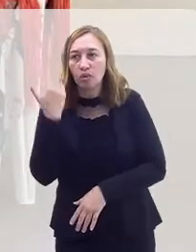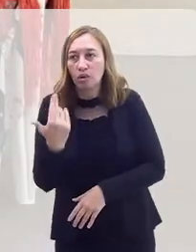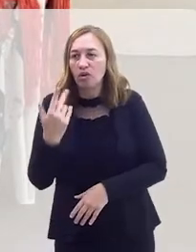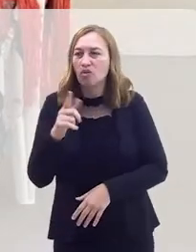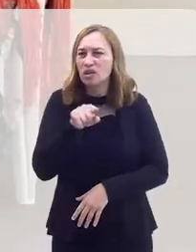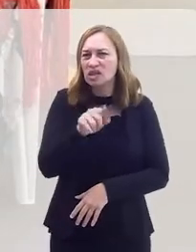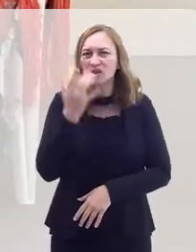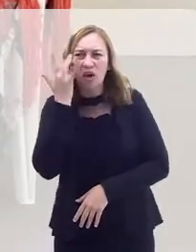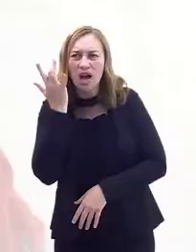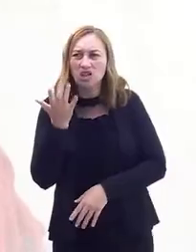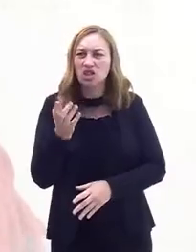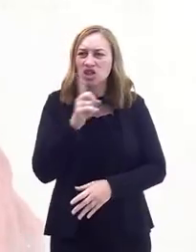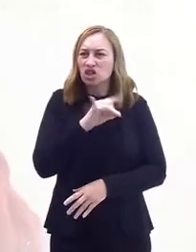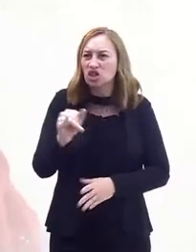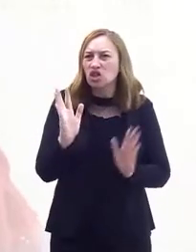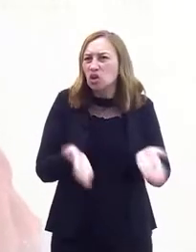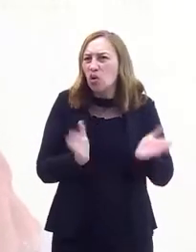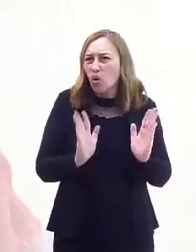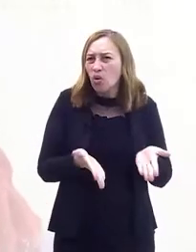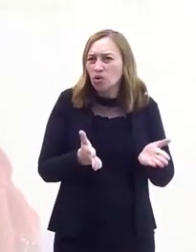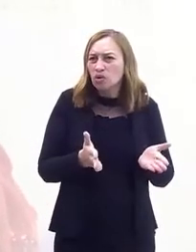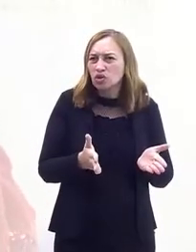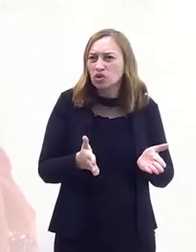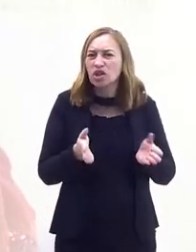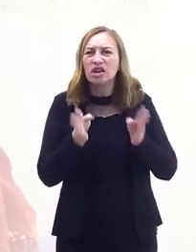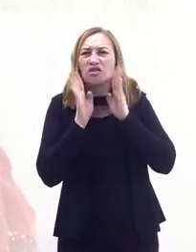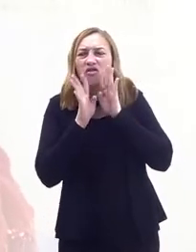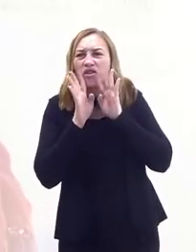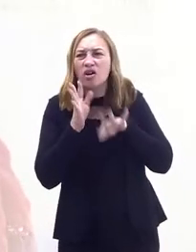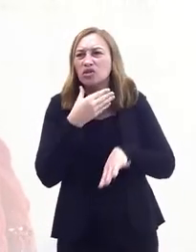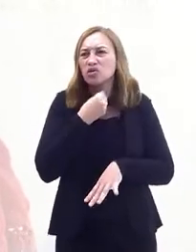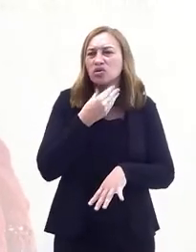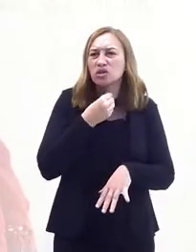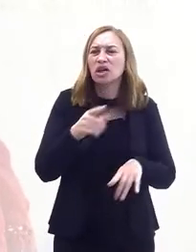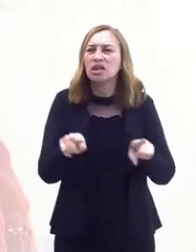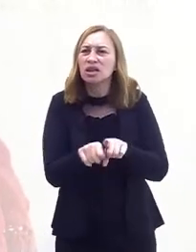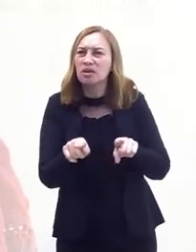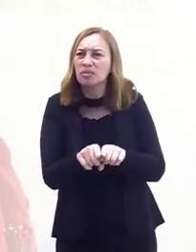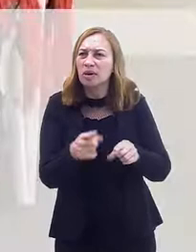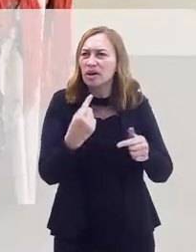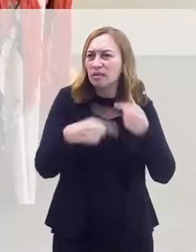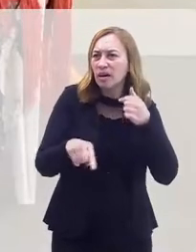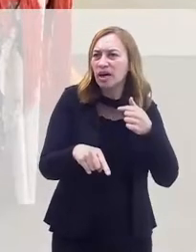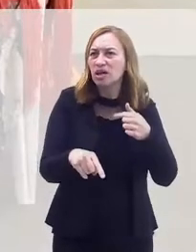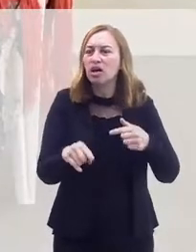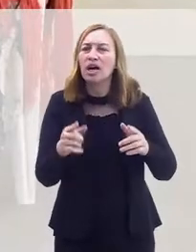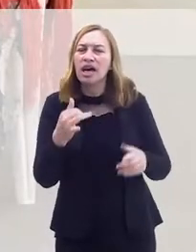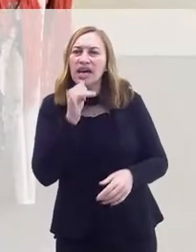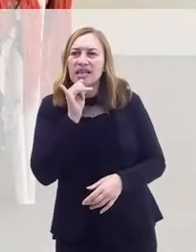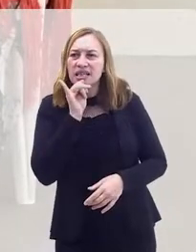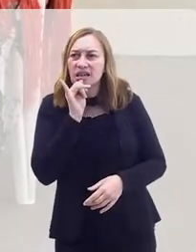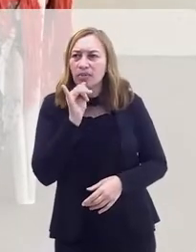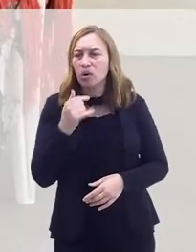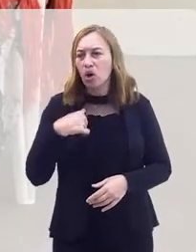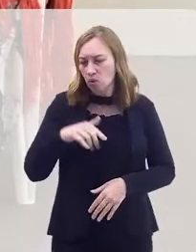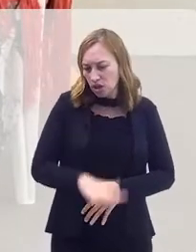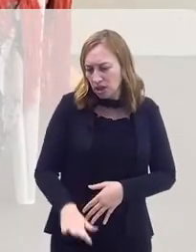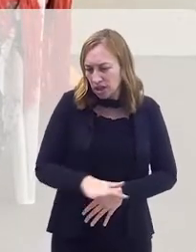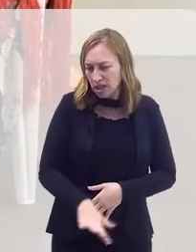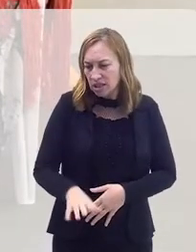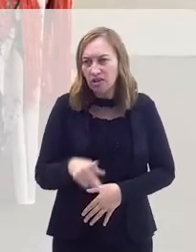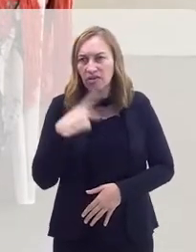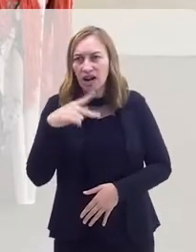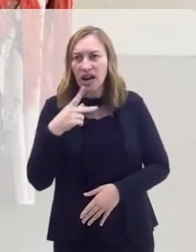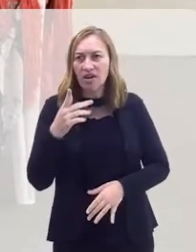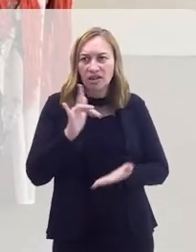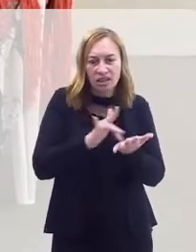costumes. Você não acha que hoje, no dia de hoje, como a gente diria, fake news também atrapalha? Porque, por exemplo, quando eu era criança, eu só escutava que cigano